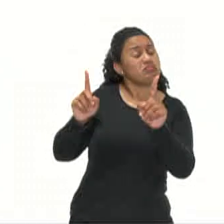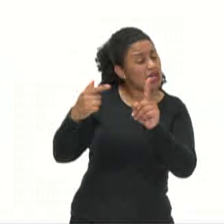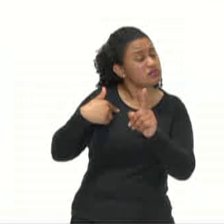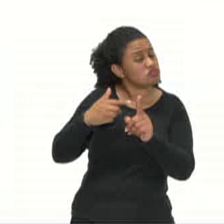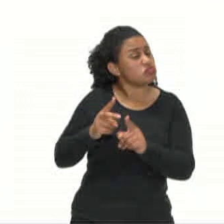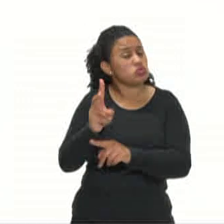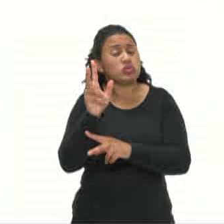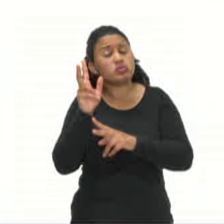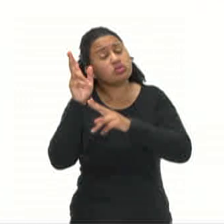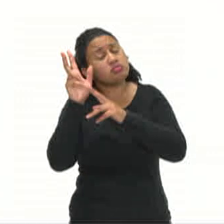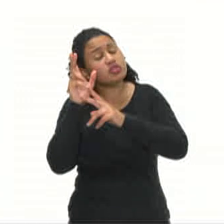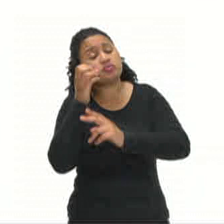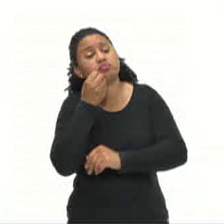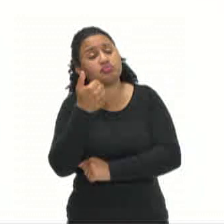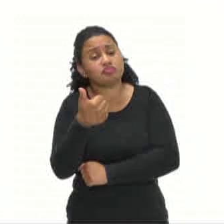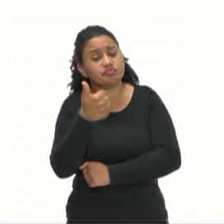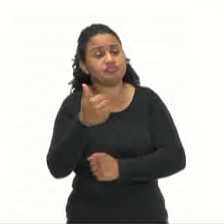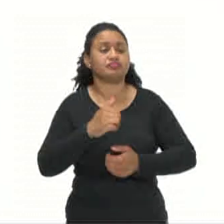conta disso.